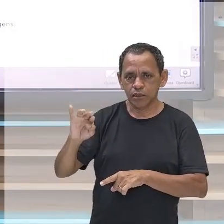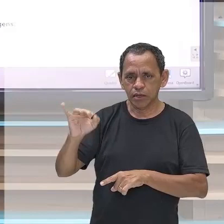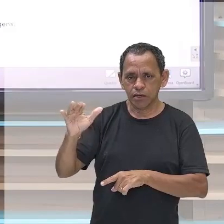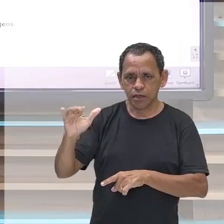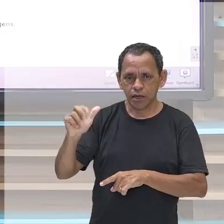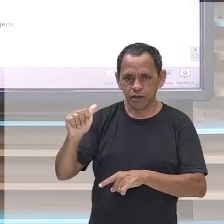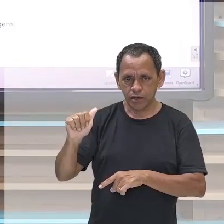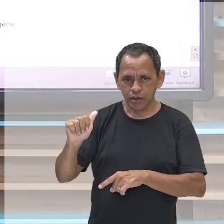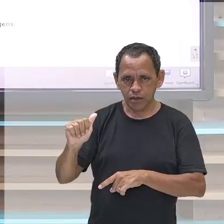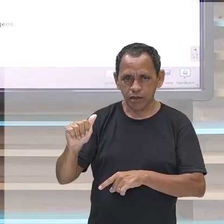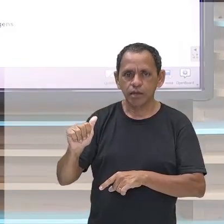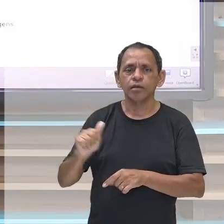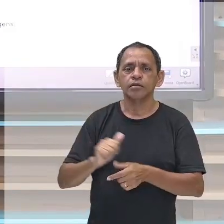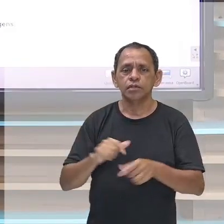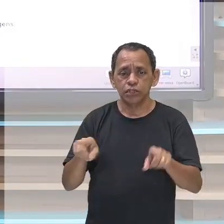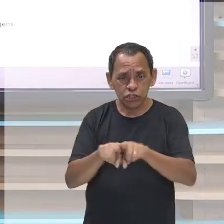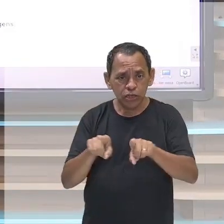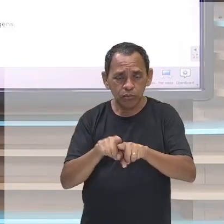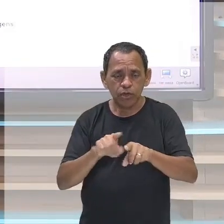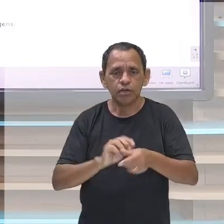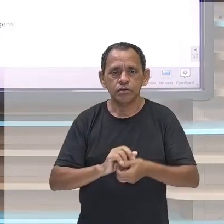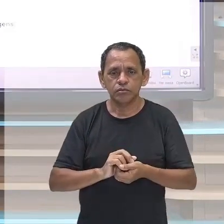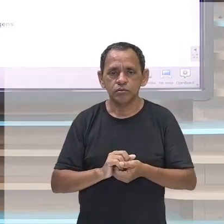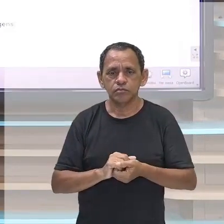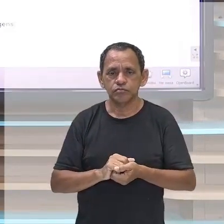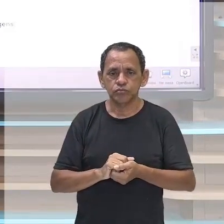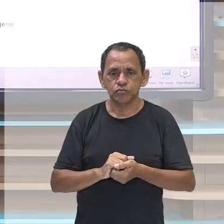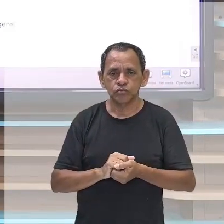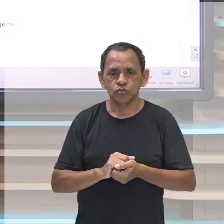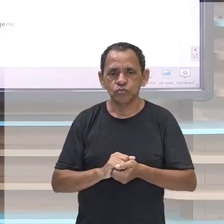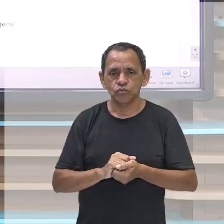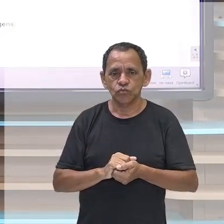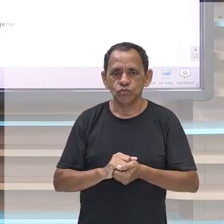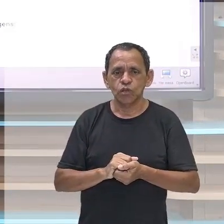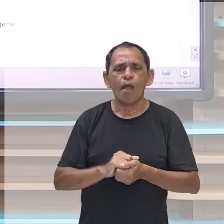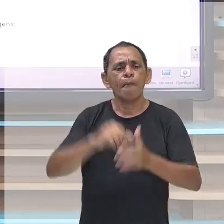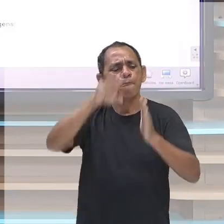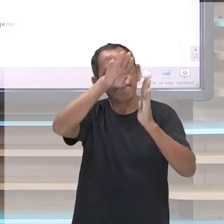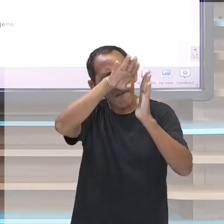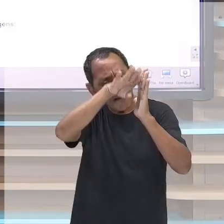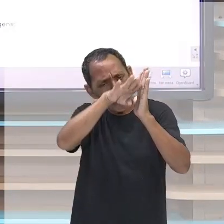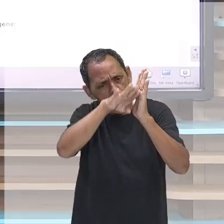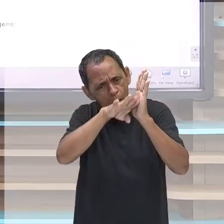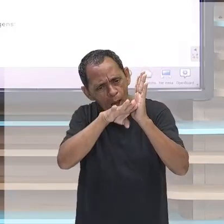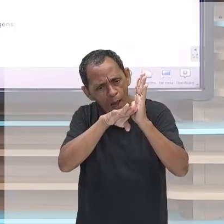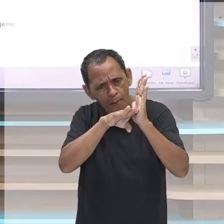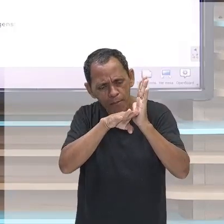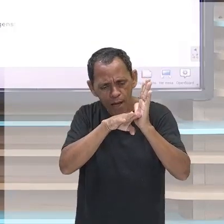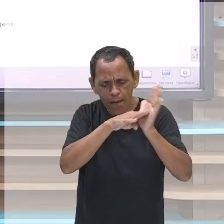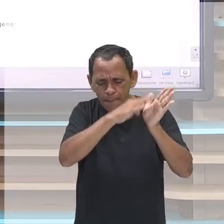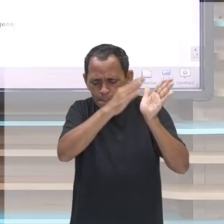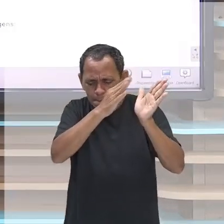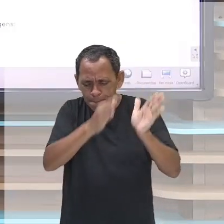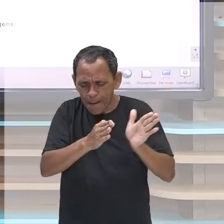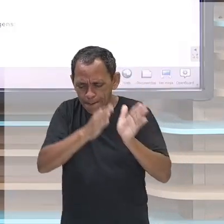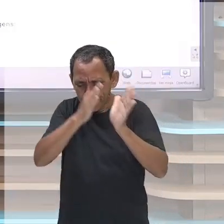de cinza que são produzidos. Então, quanto mais níveis de cinza eu tiver nas imagens, em cada uma de